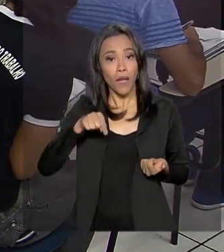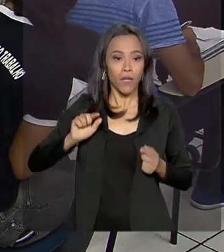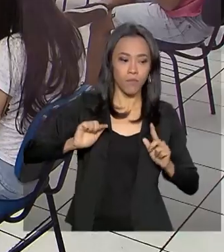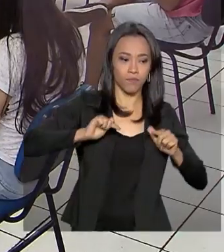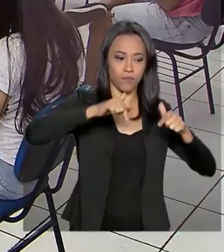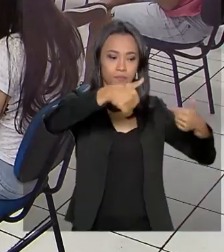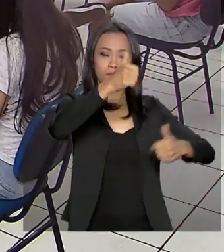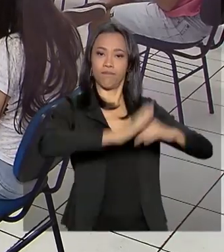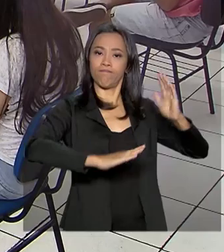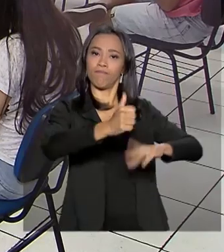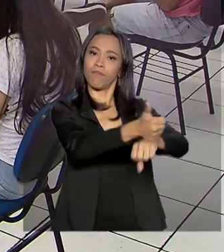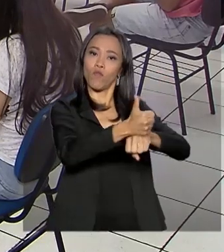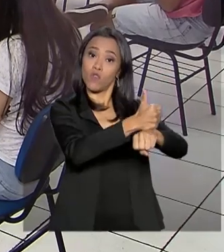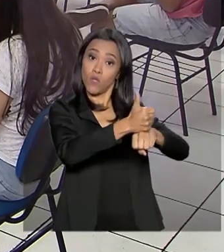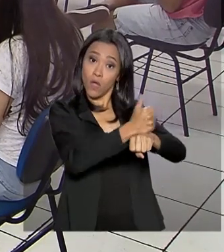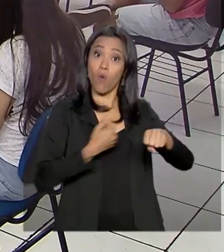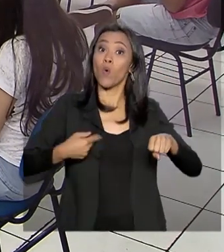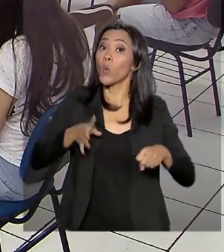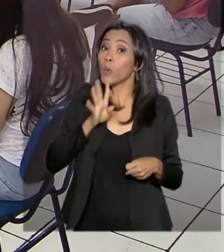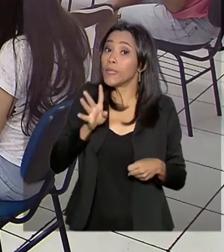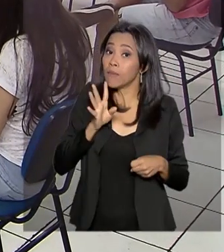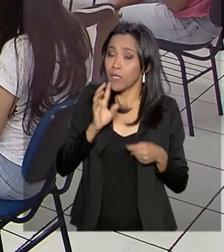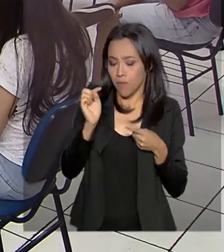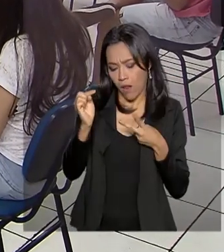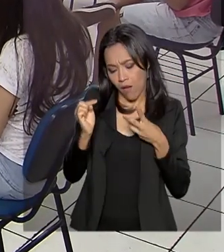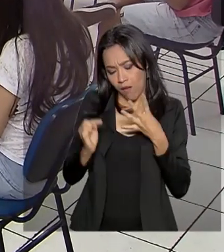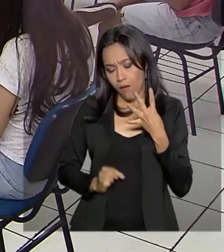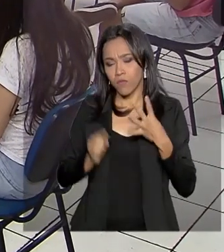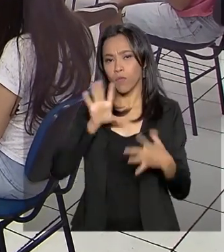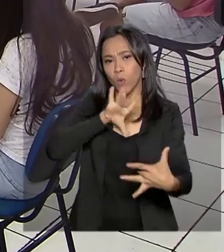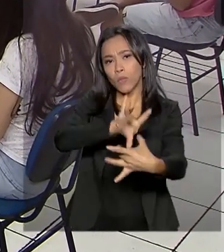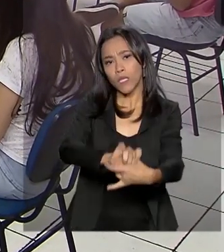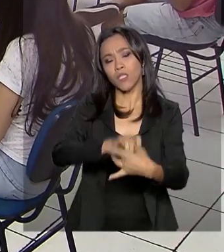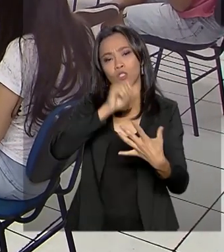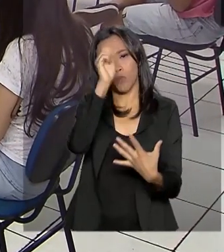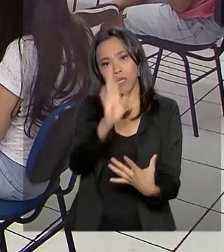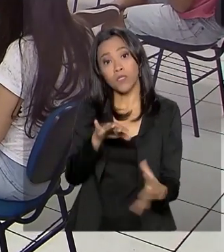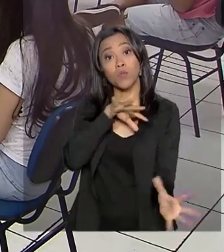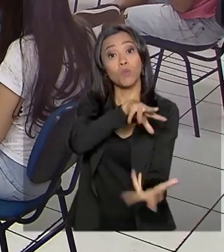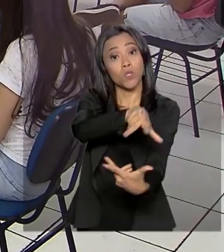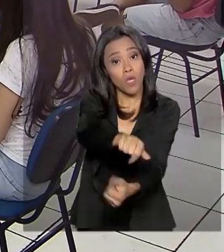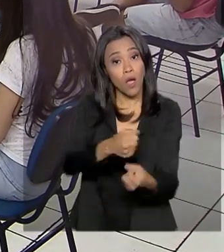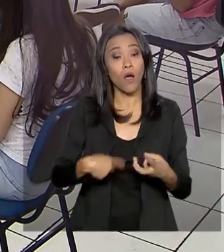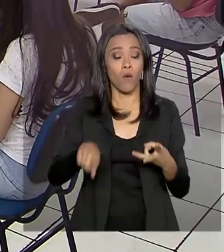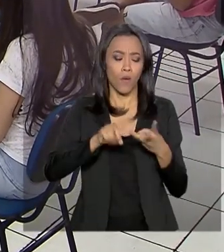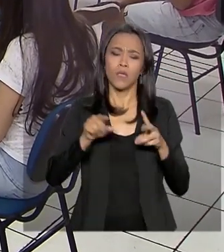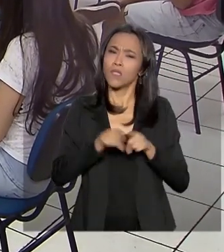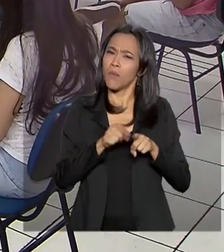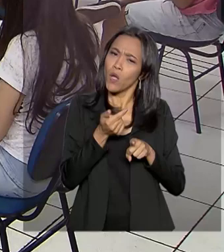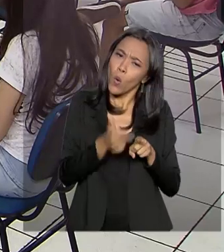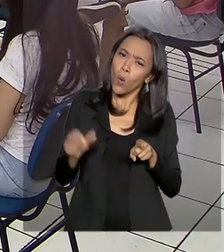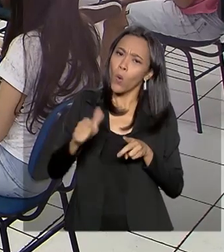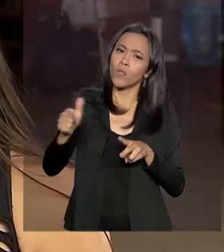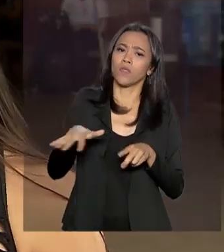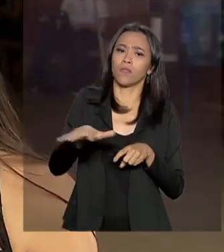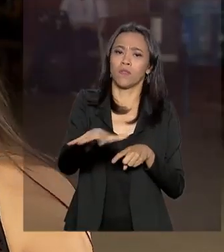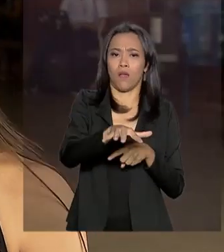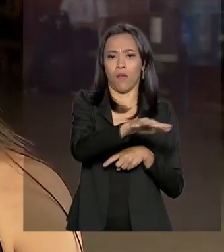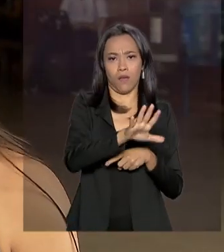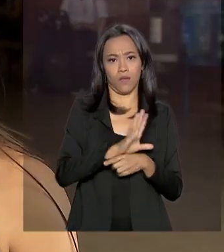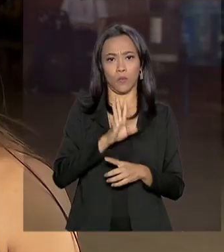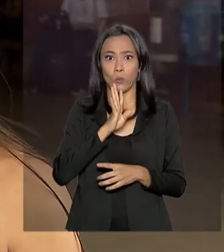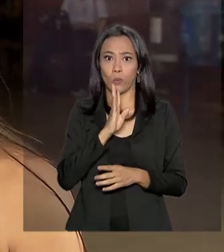e conhecimentos sobre a realidade brasileira e mundial além de outras áreas do conhecimento